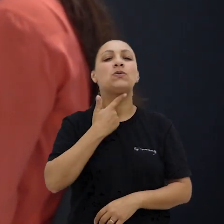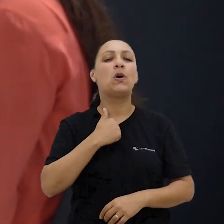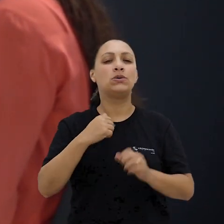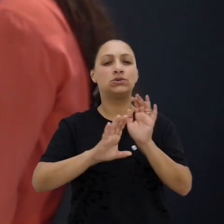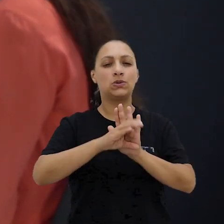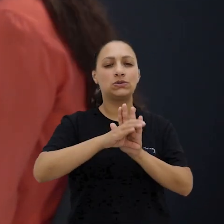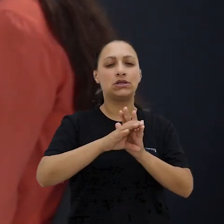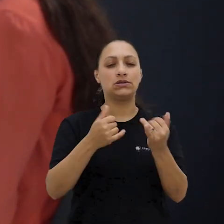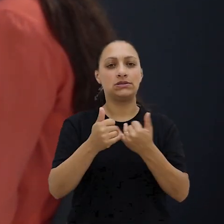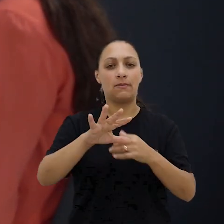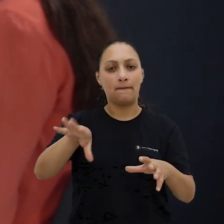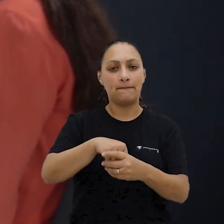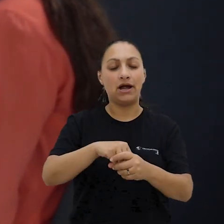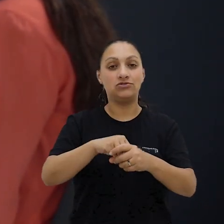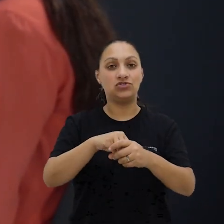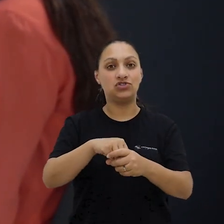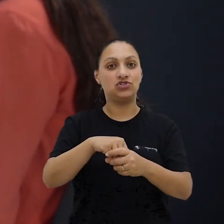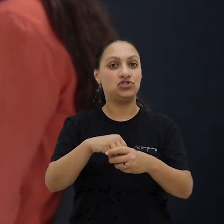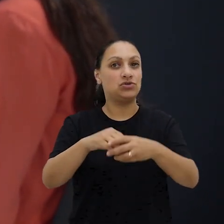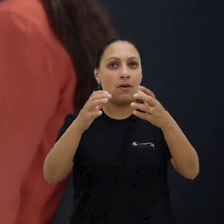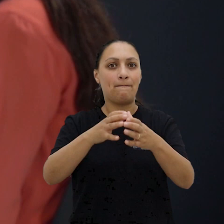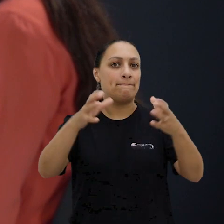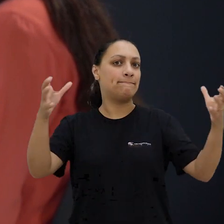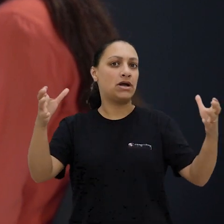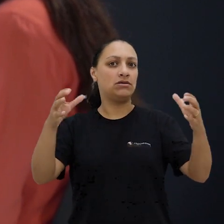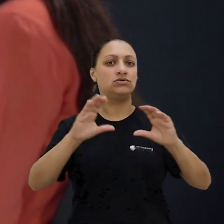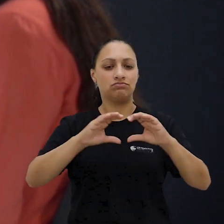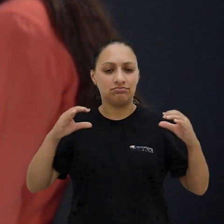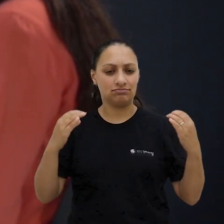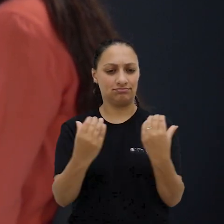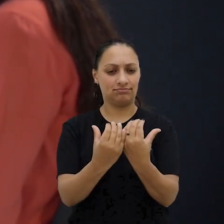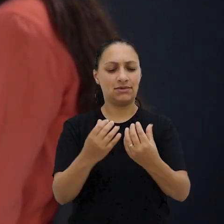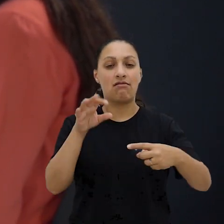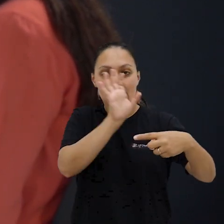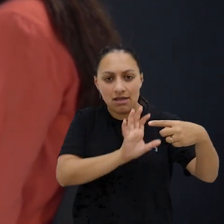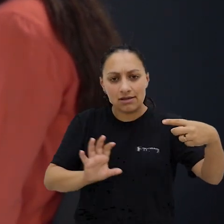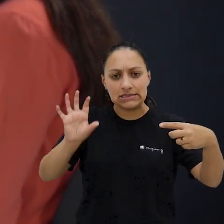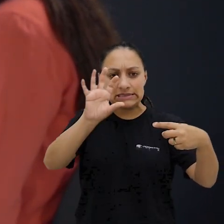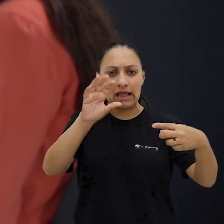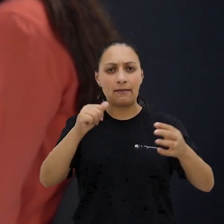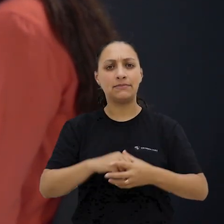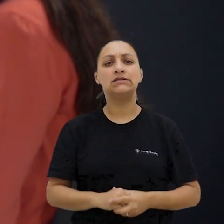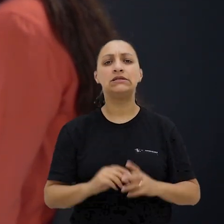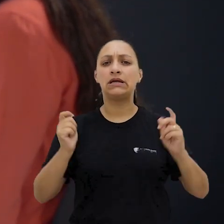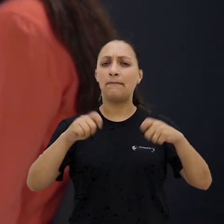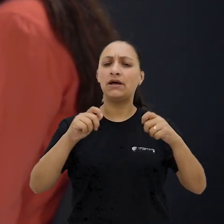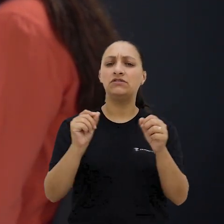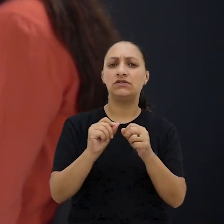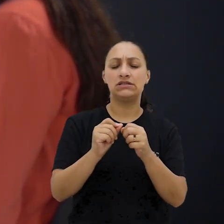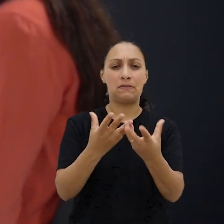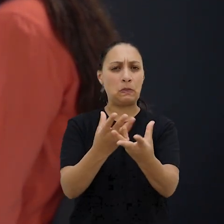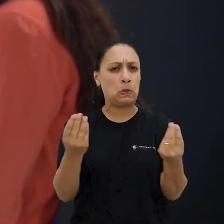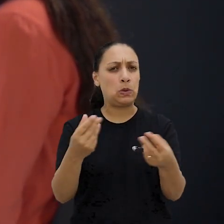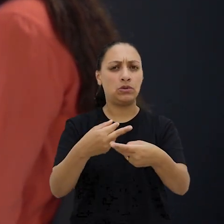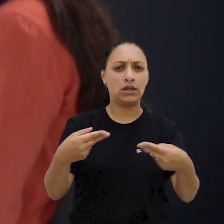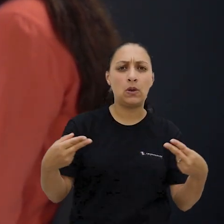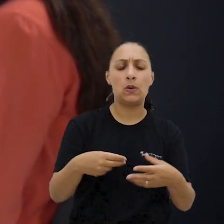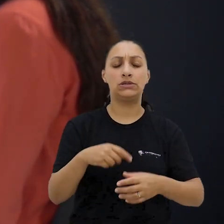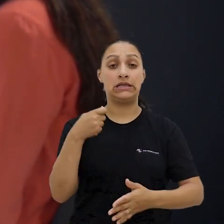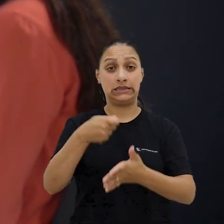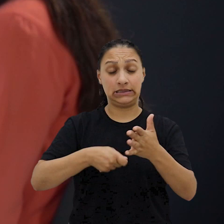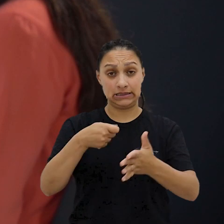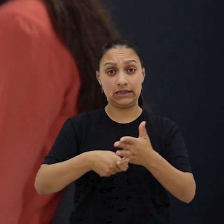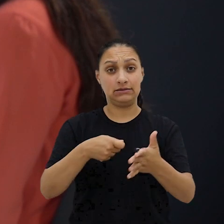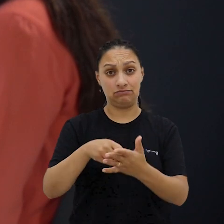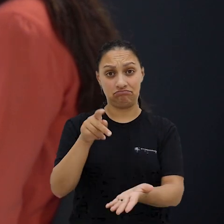conceito, né? De fazer parte de algo maior. Total, a questão da comunidade, dos ecossistemas. A gente pode fazer muita coisa, né? E a gente